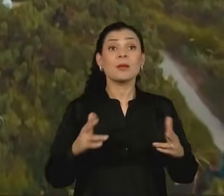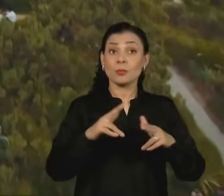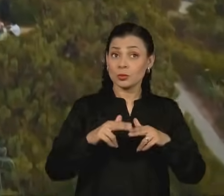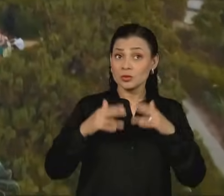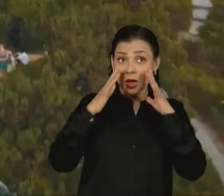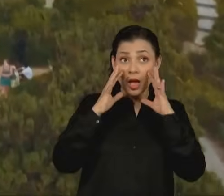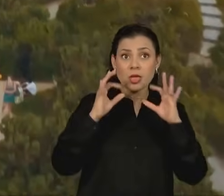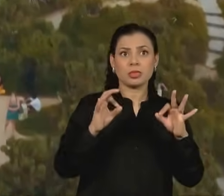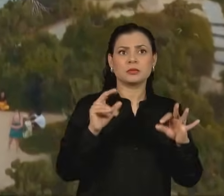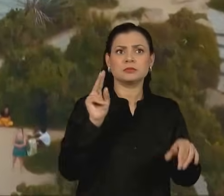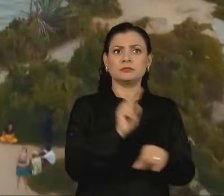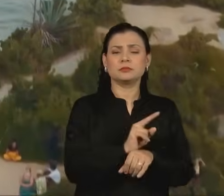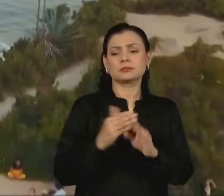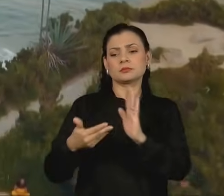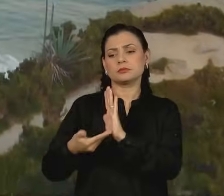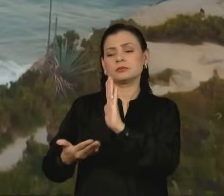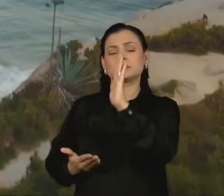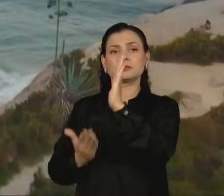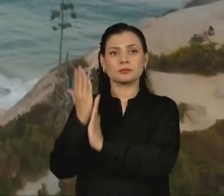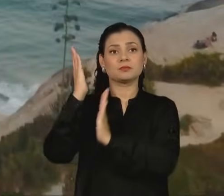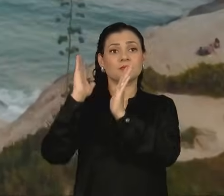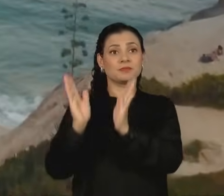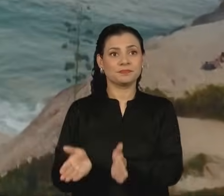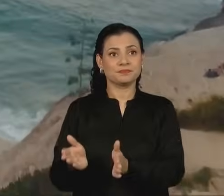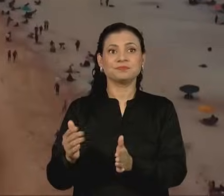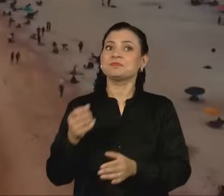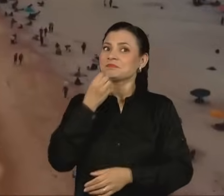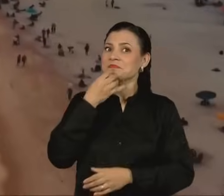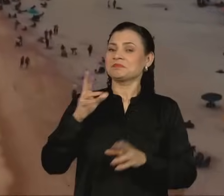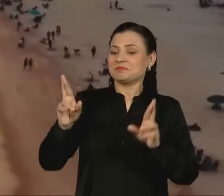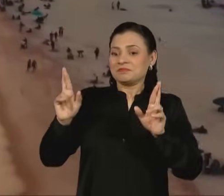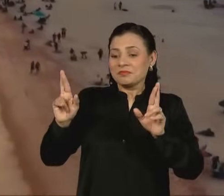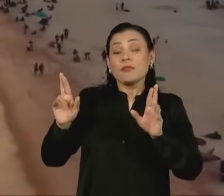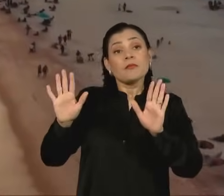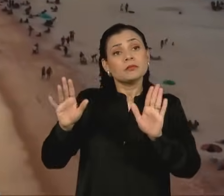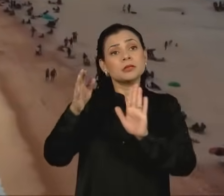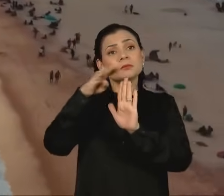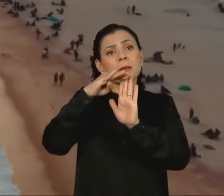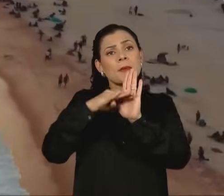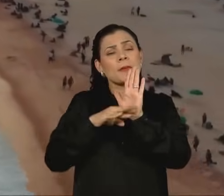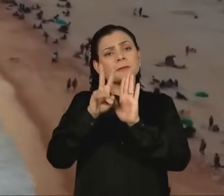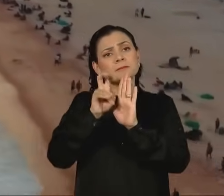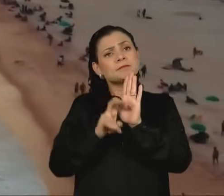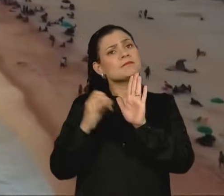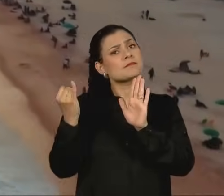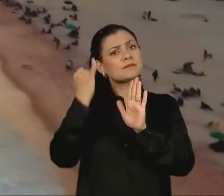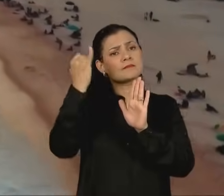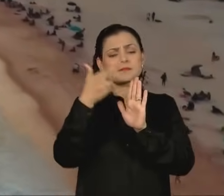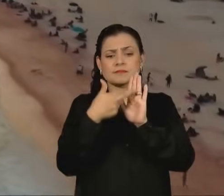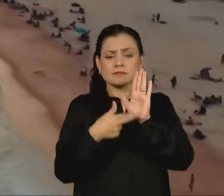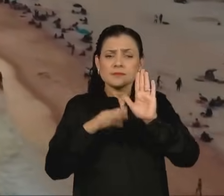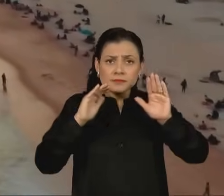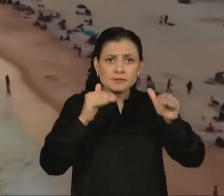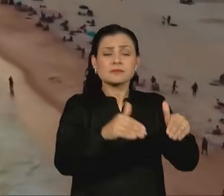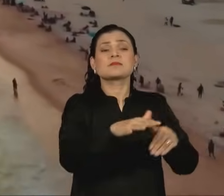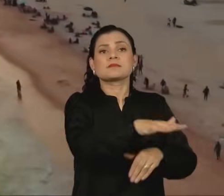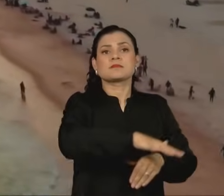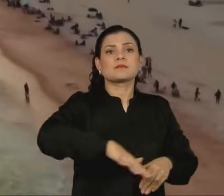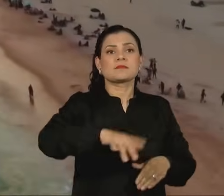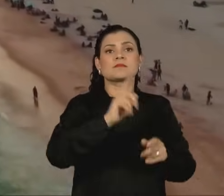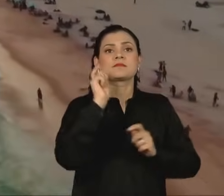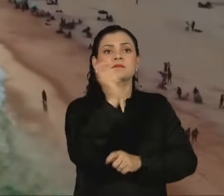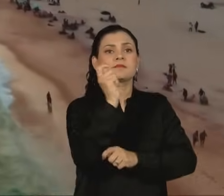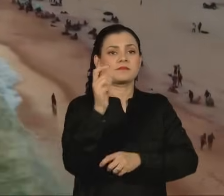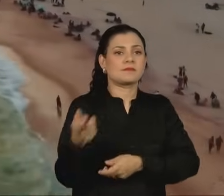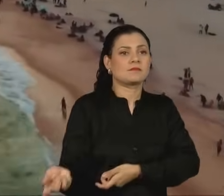Embora a aprovação na Câmara dos Deputados seja um avanço, pontos importantes, como regras específicas para atividades como a